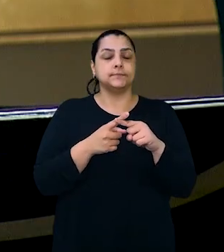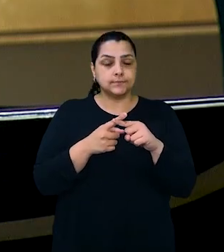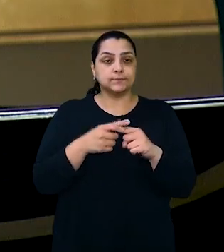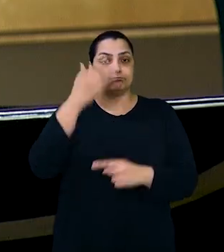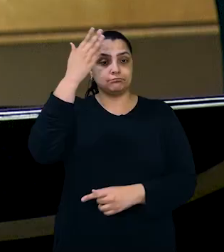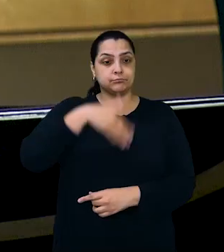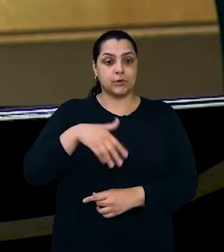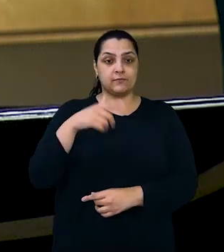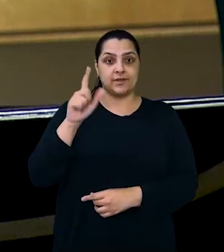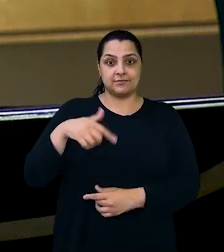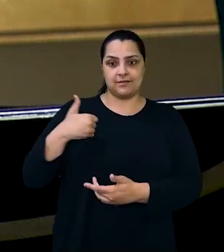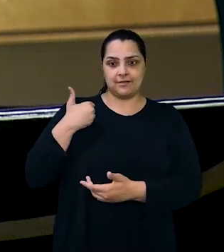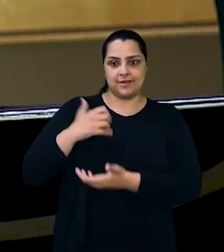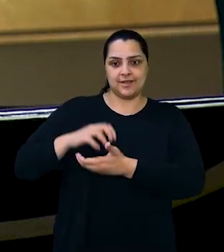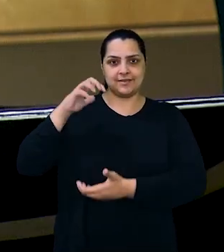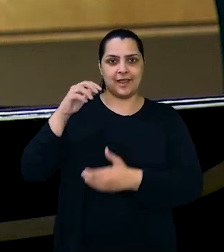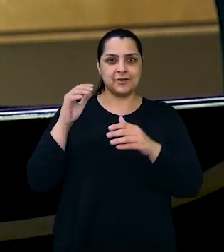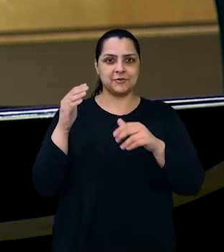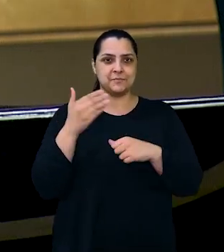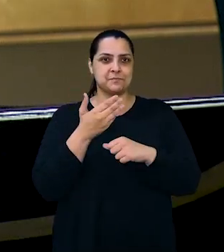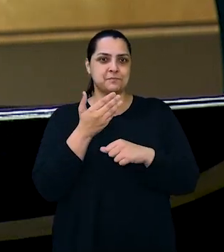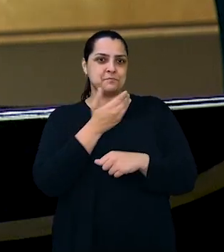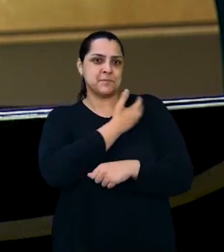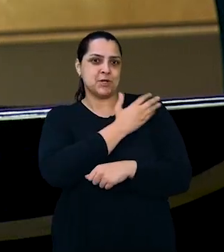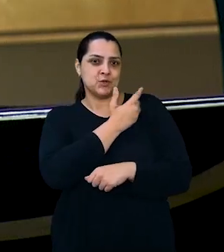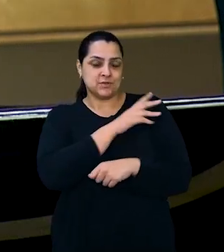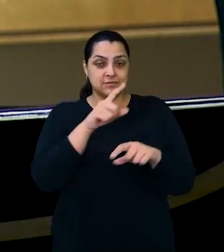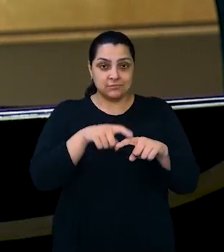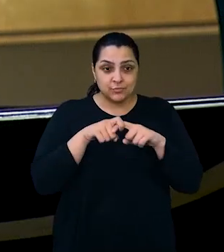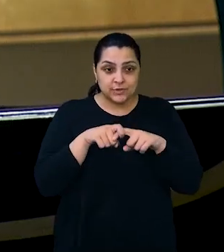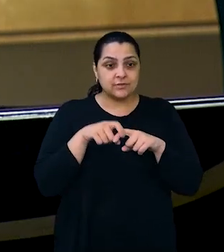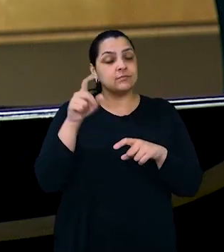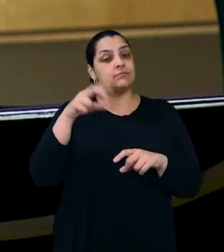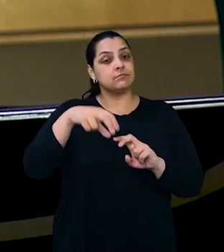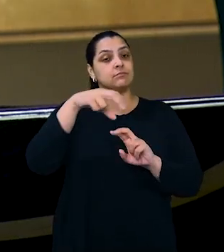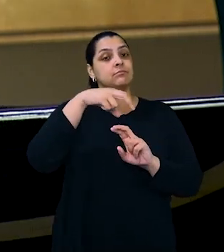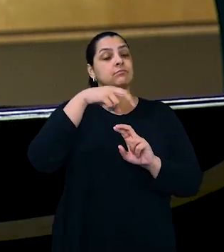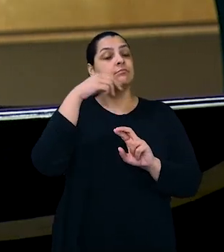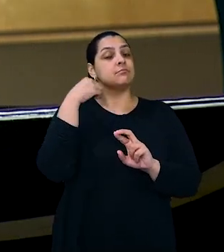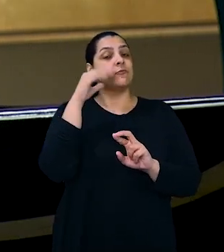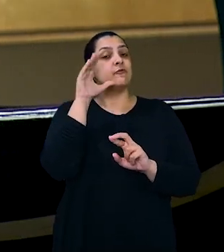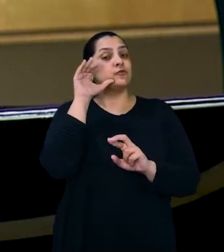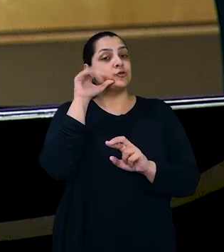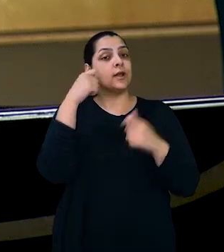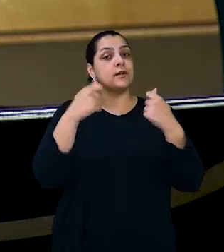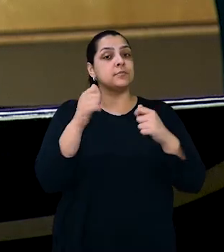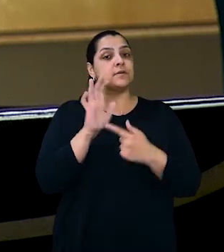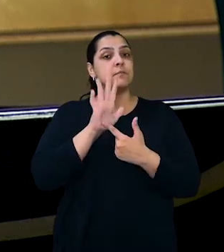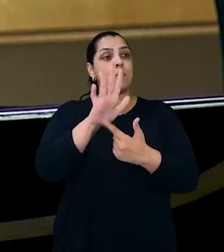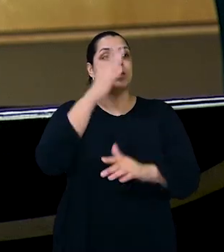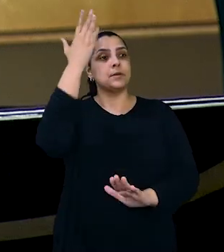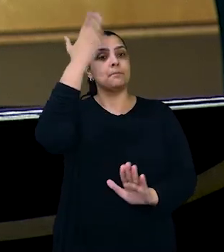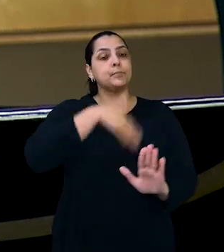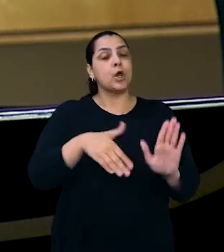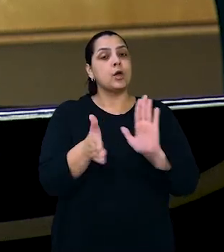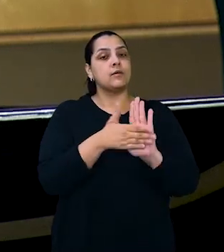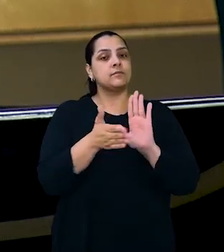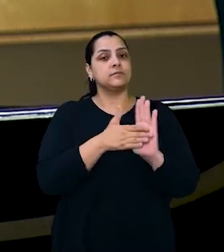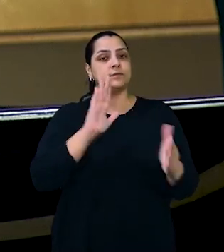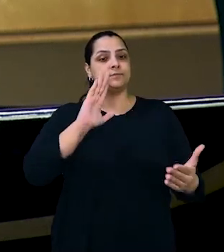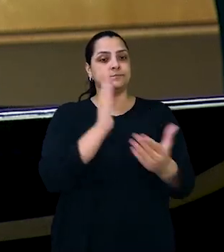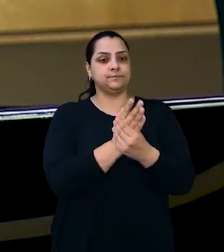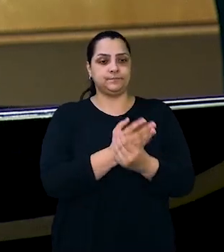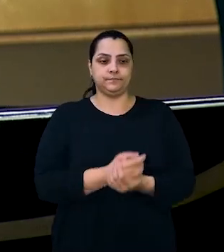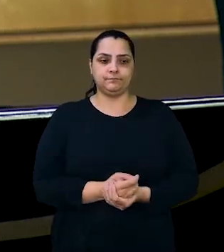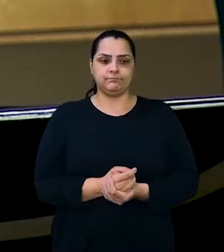que o etarismo foi novamente o motivo da demissão, a bancária deveria ter apresentado provas na ação principal. Não